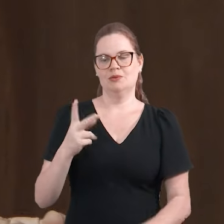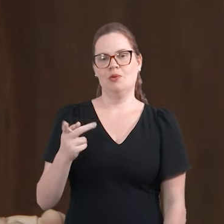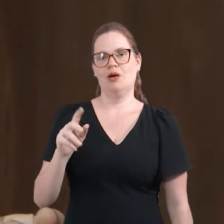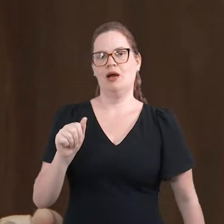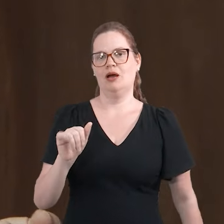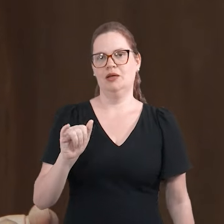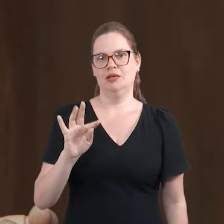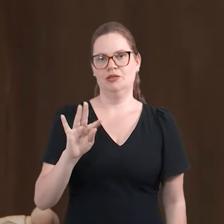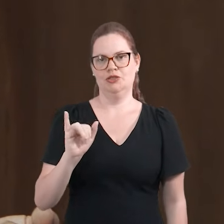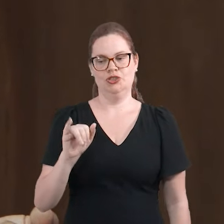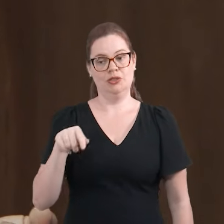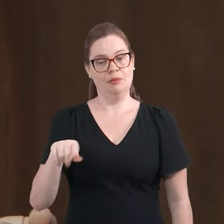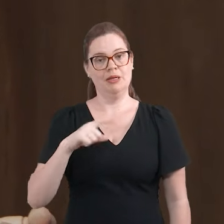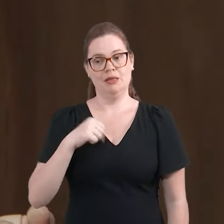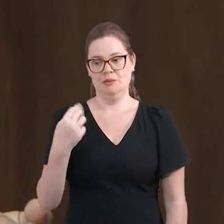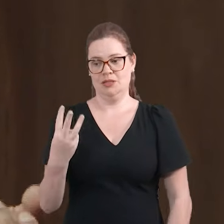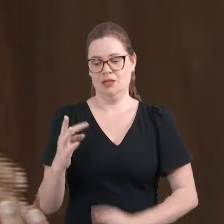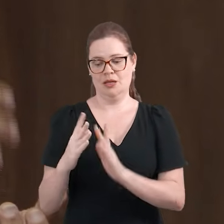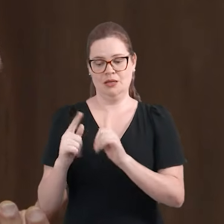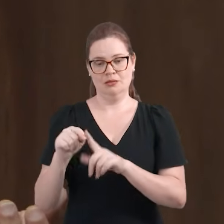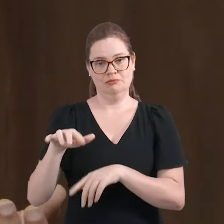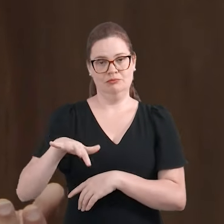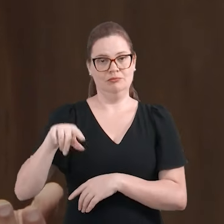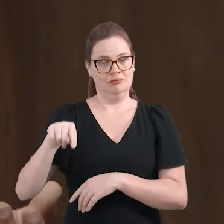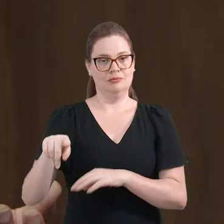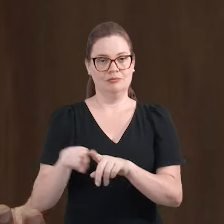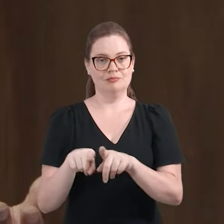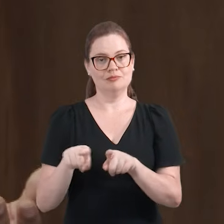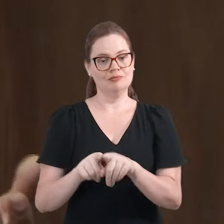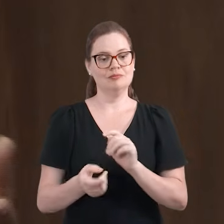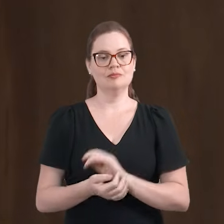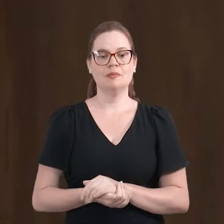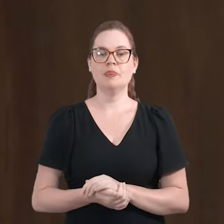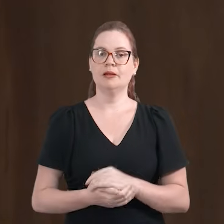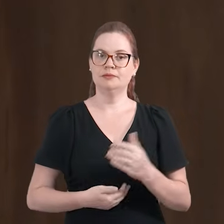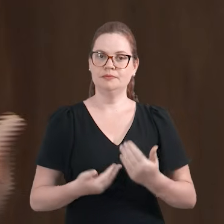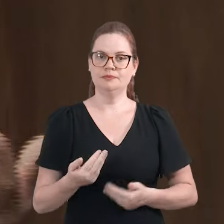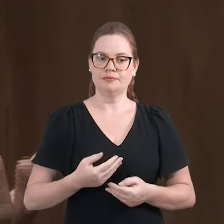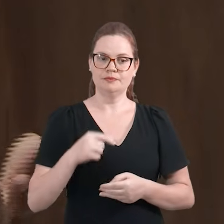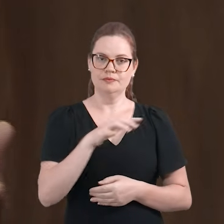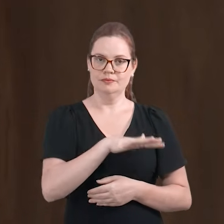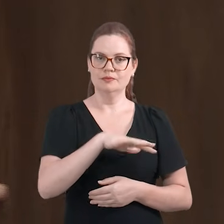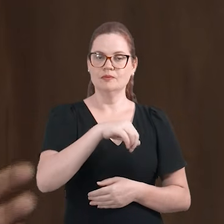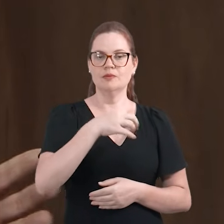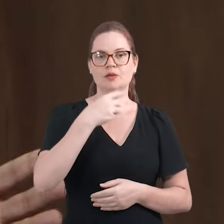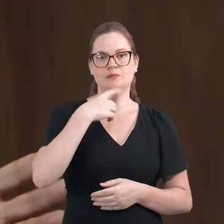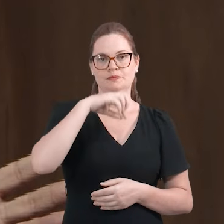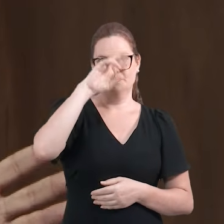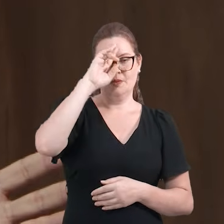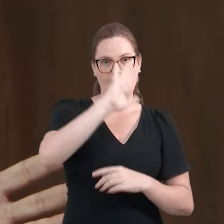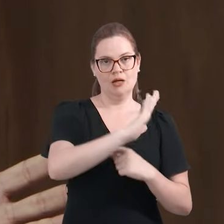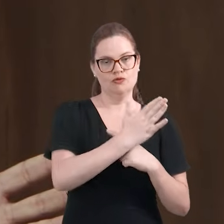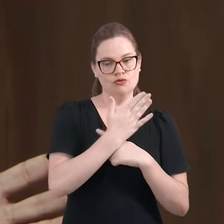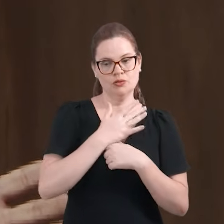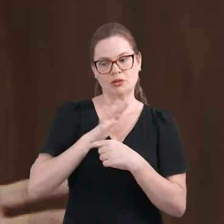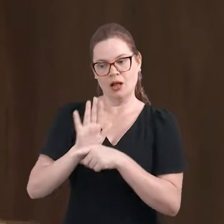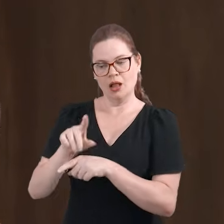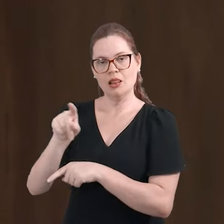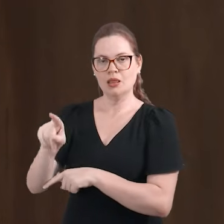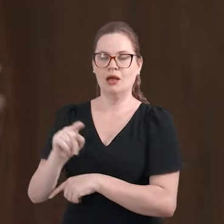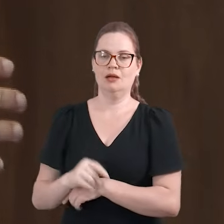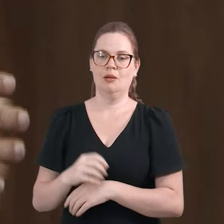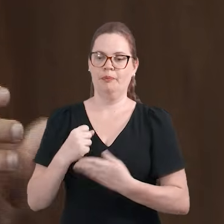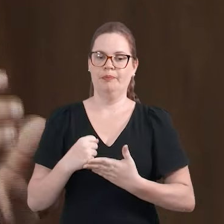igrejas no Haiti. E até os nossos irmãos na República Dominicana, a cada momento, nos dão um certo apoio quando podem,